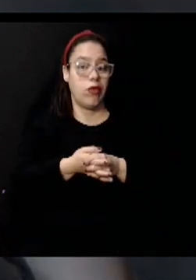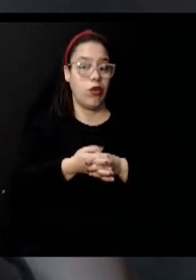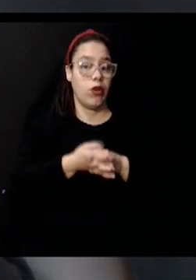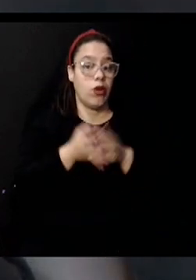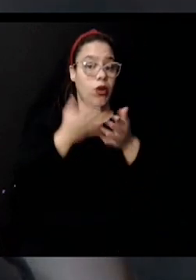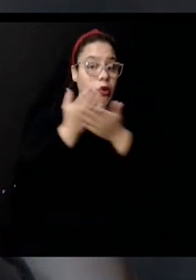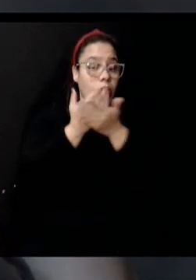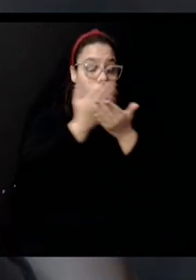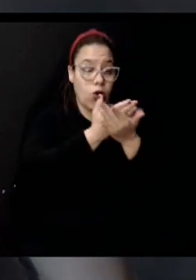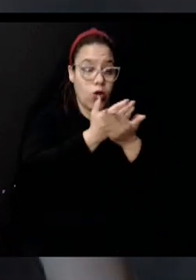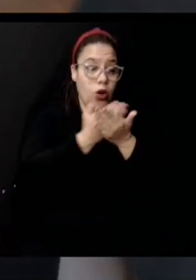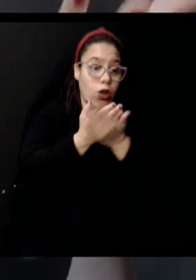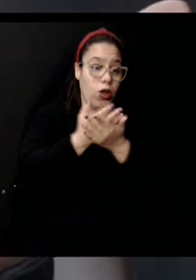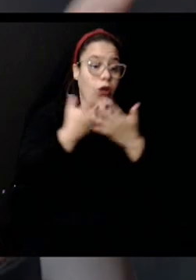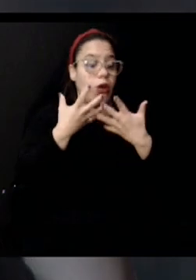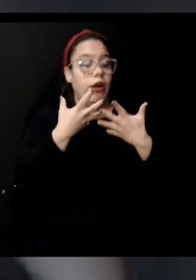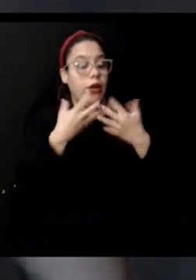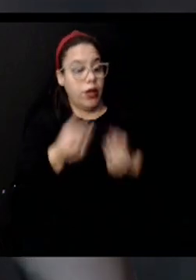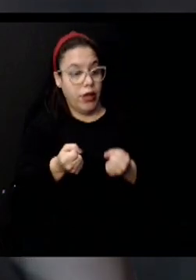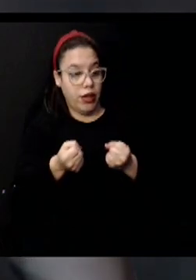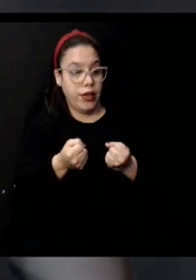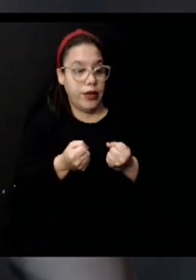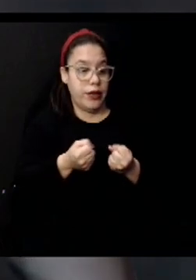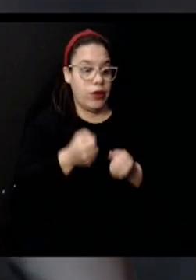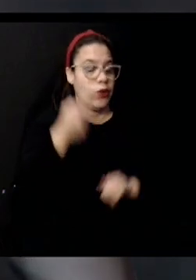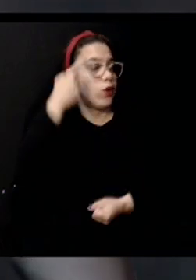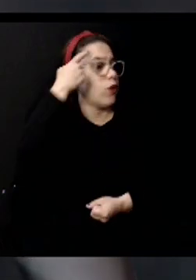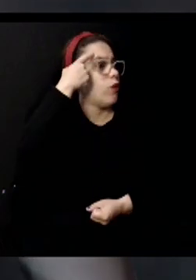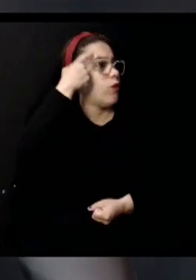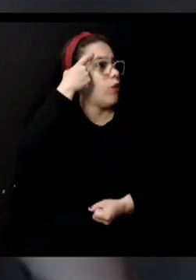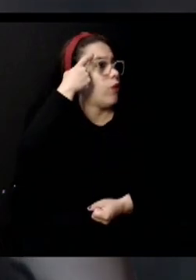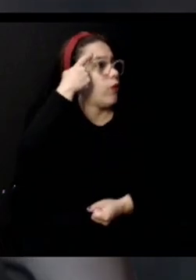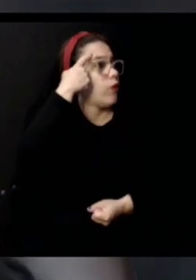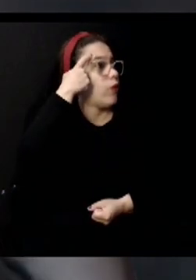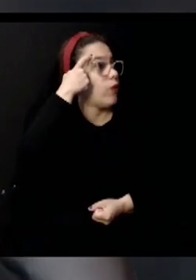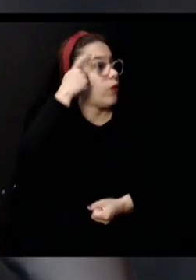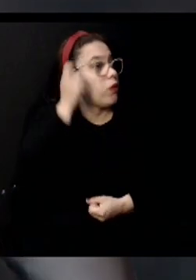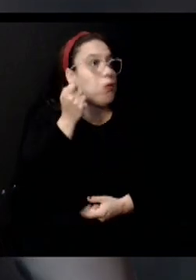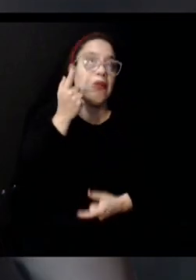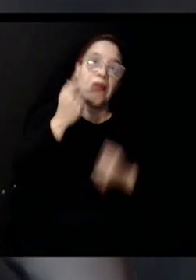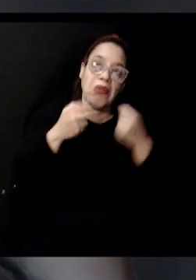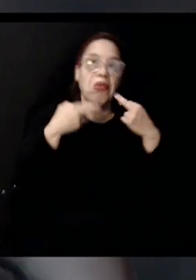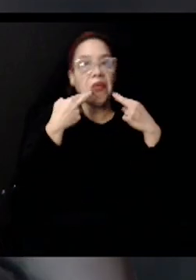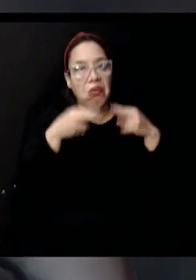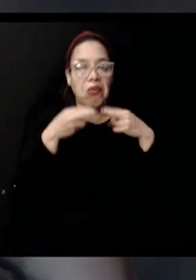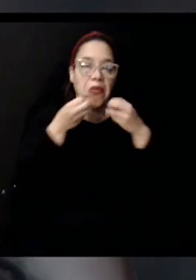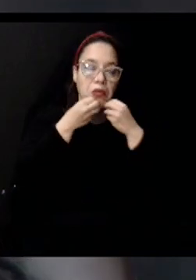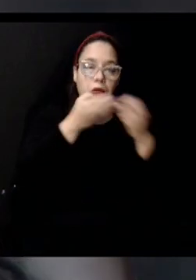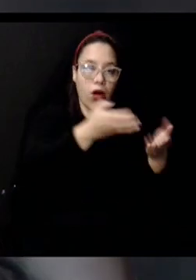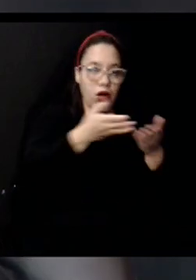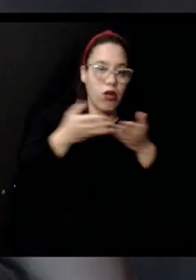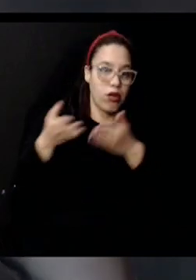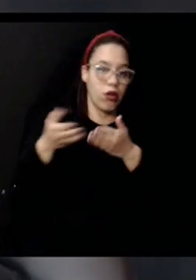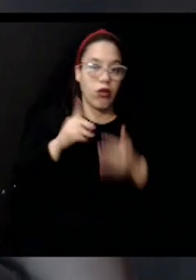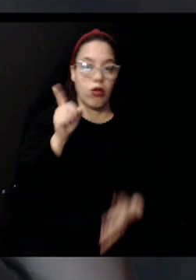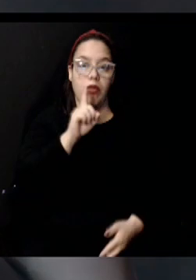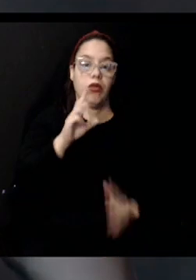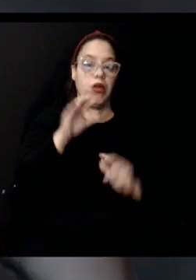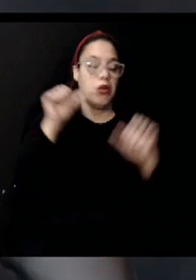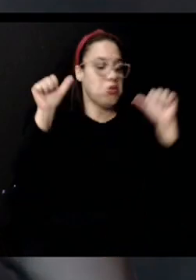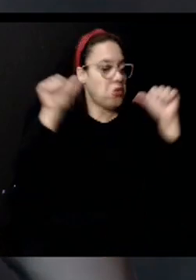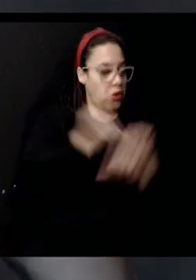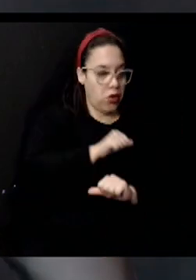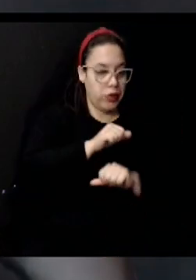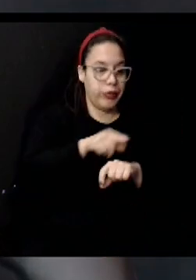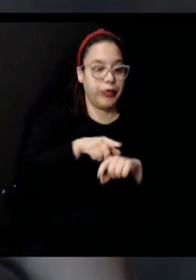ser Acolhida, Uhum. né. acolhida para saber o que Isso. que nós vamos fazer. Então, há reclamações que elas são bem-vindas, elas não são de todo ruim. Uhum. Agora, Exato.